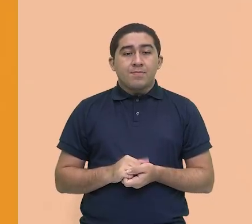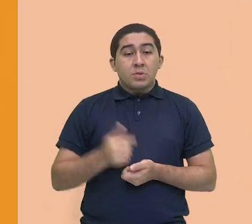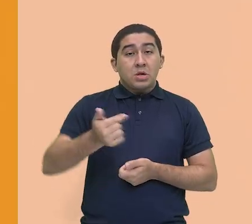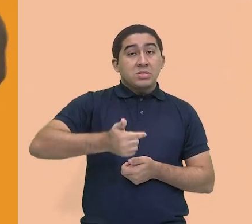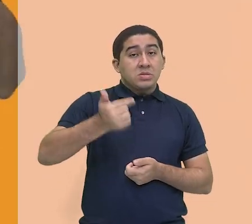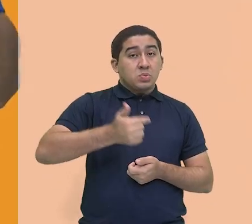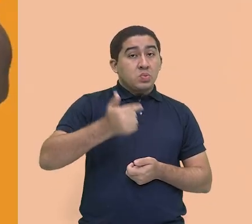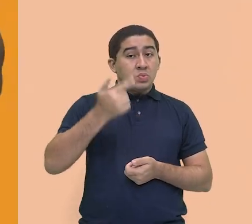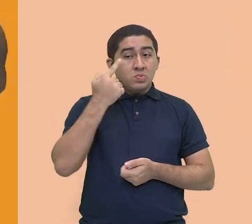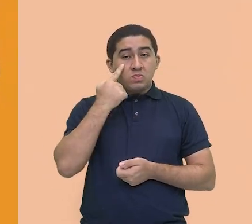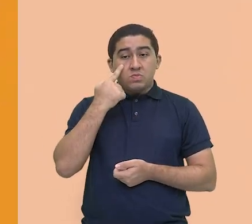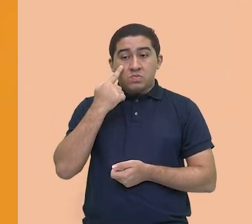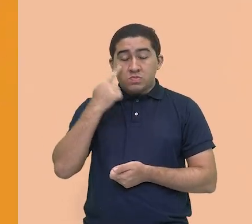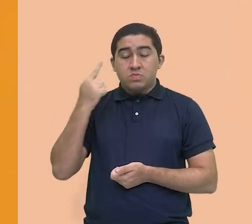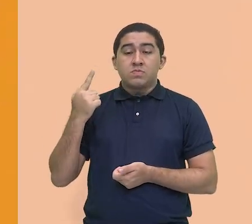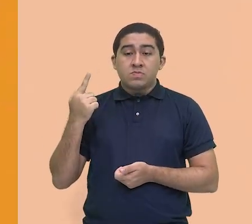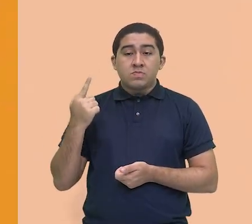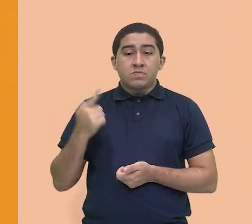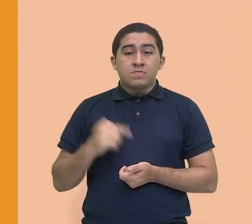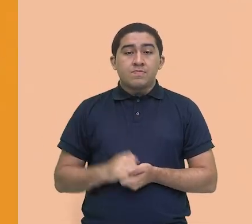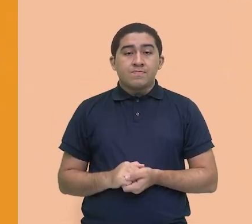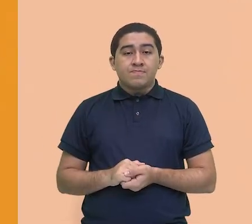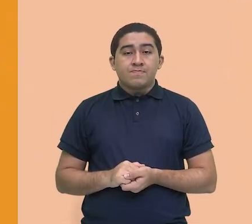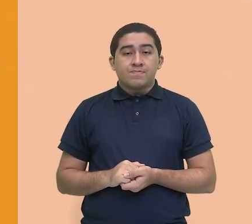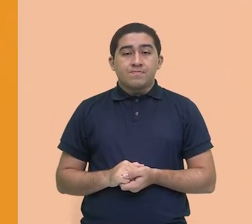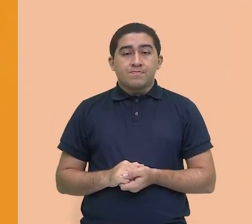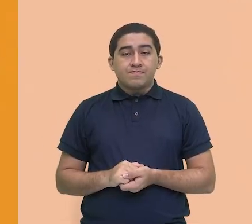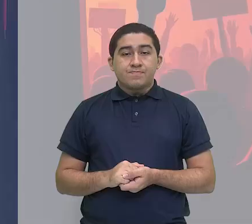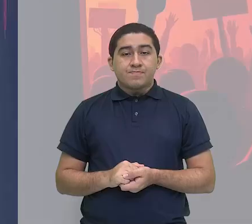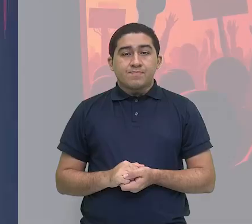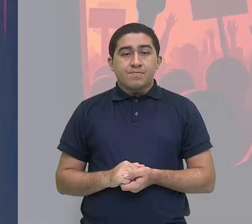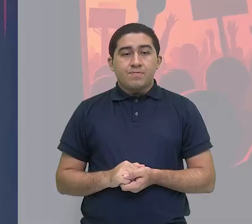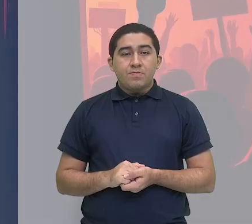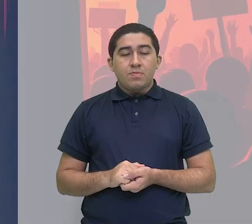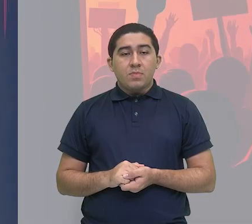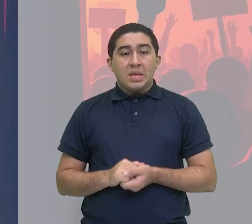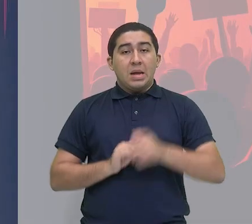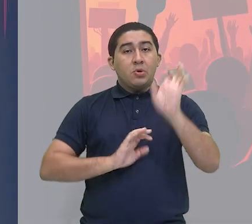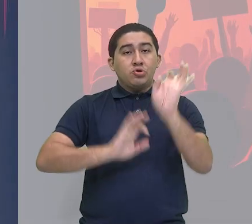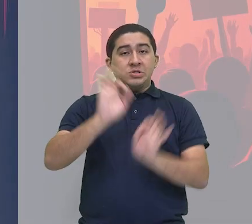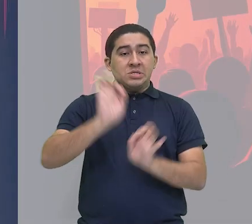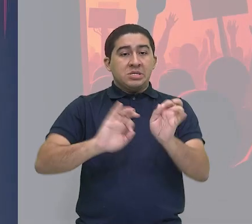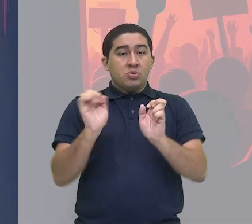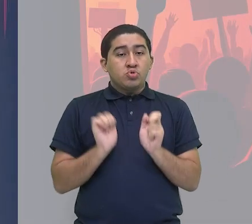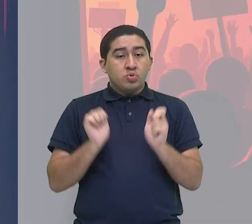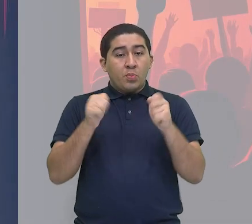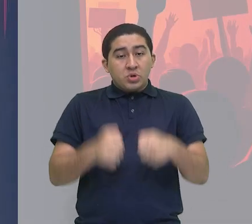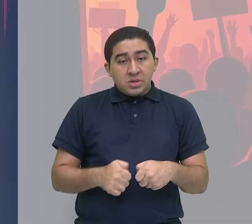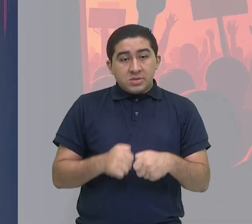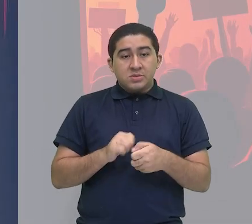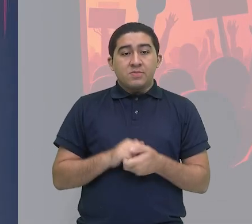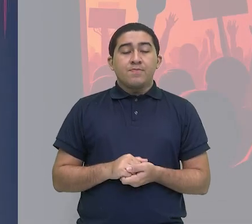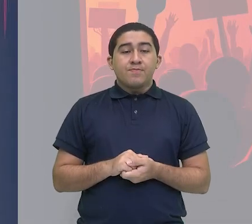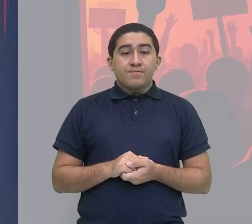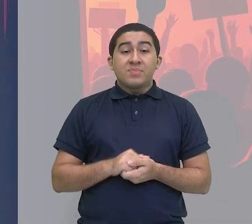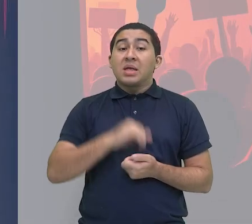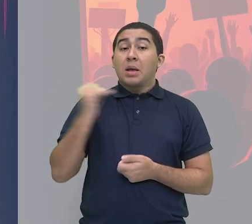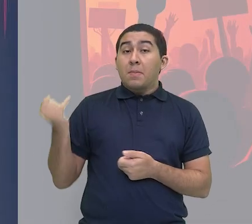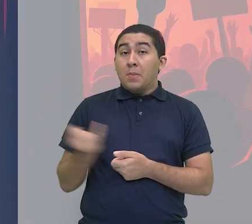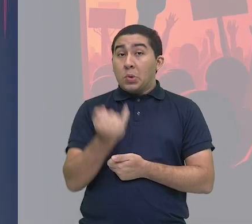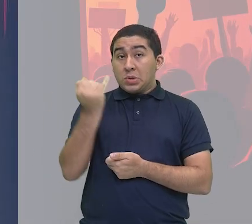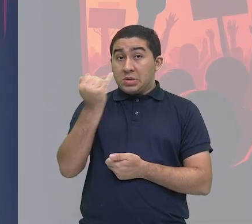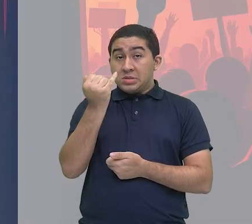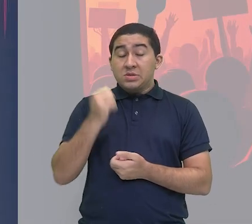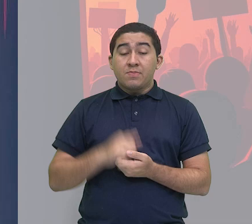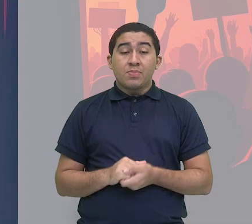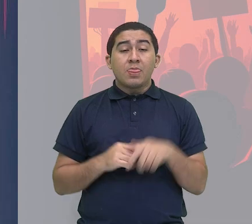segundo pilar do Estado democrático de direito é a divisão dos poderes. Muito importante isso daí.